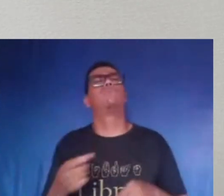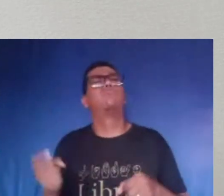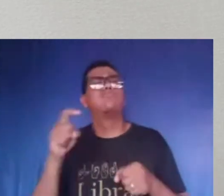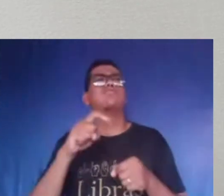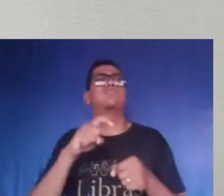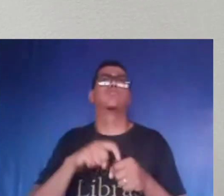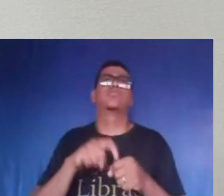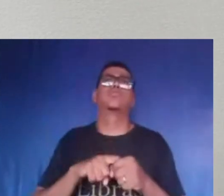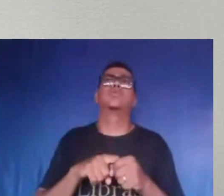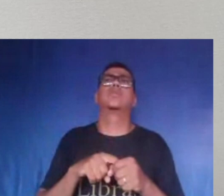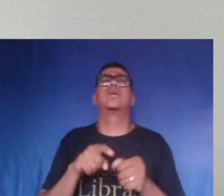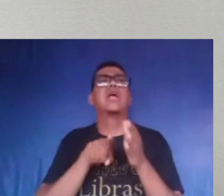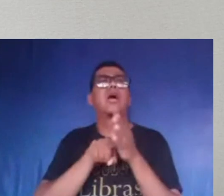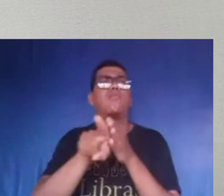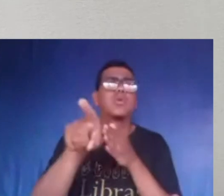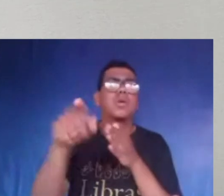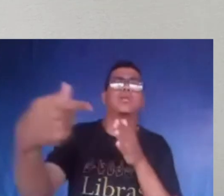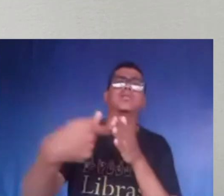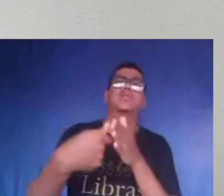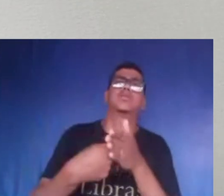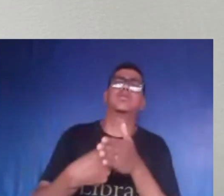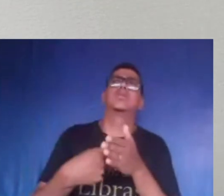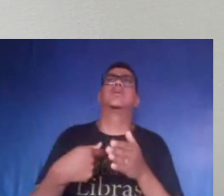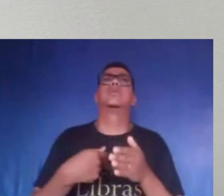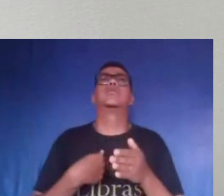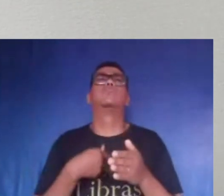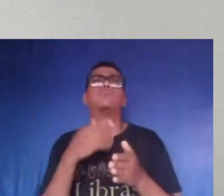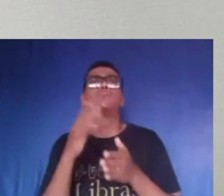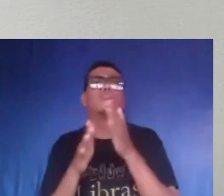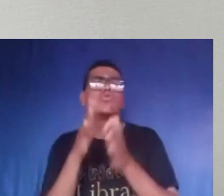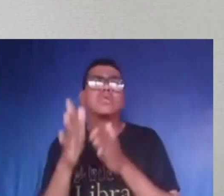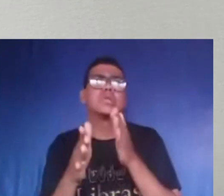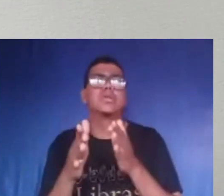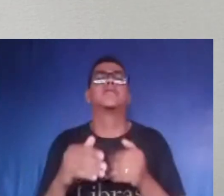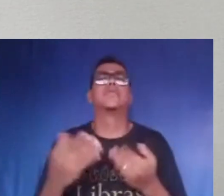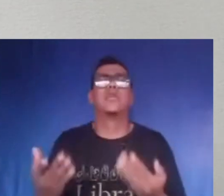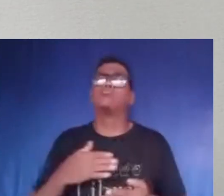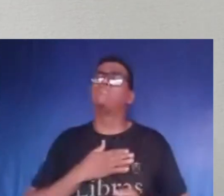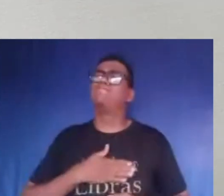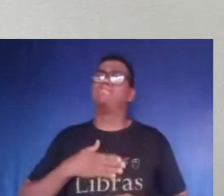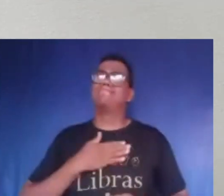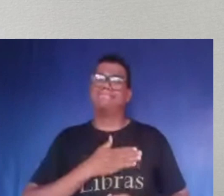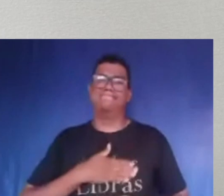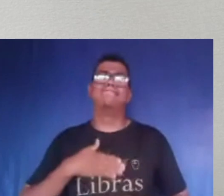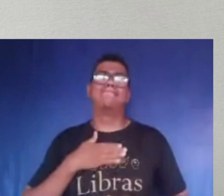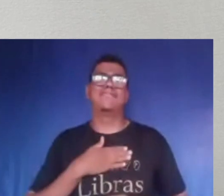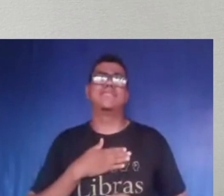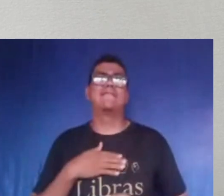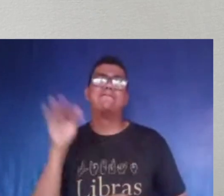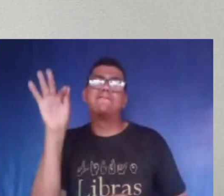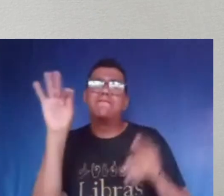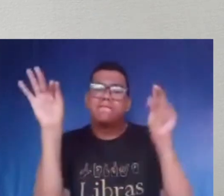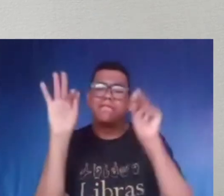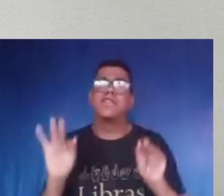uma brincadeira, mas que ela exemplifica que quando nós compartilhamos um pouco daquilo que temos, nós podemos atender mais pessoas,